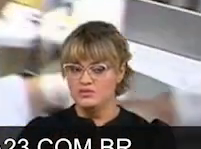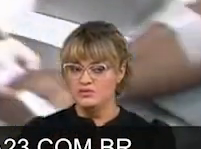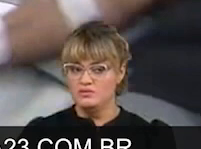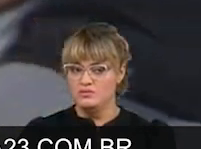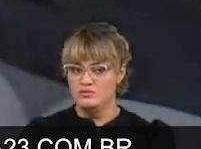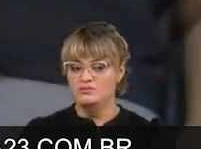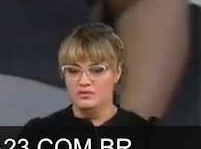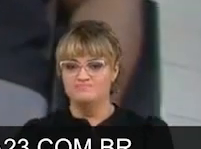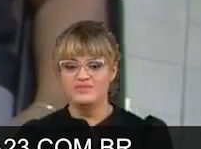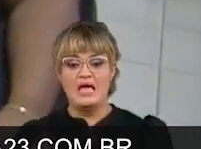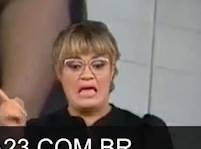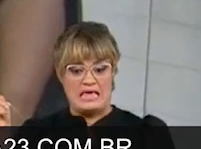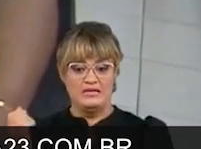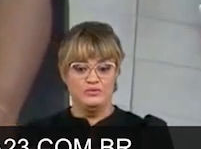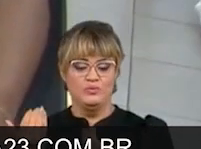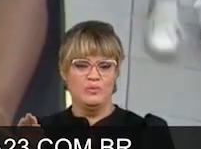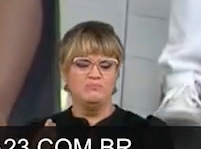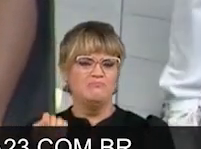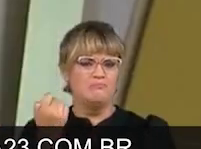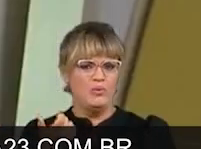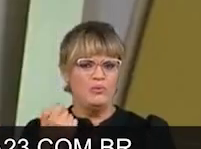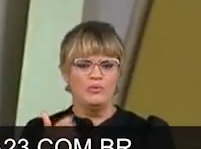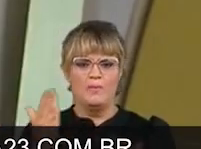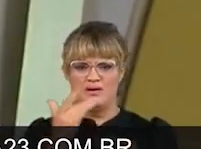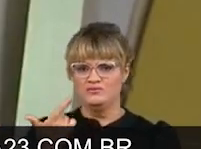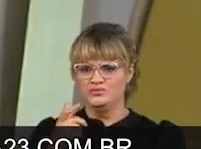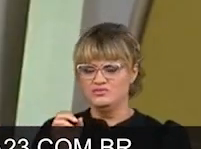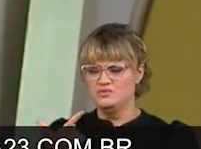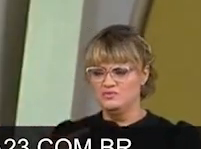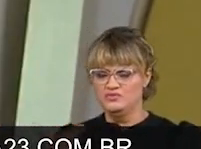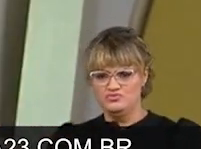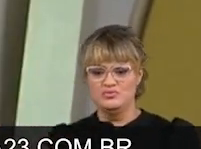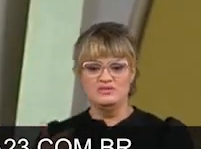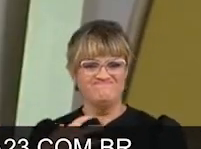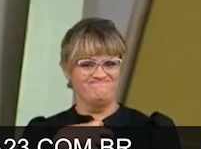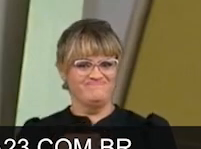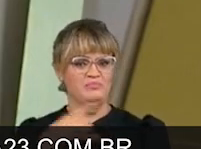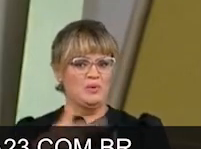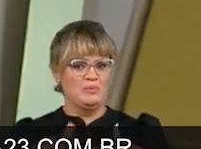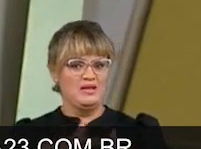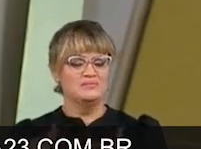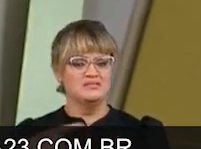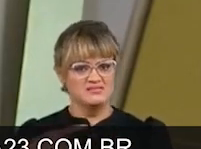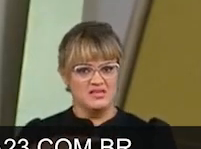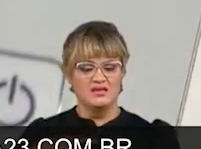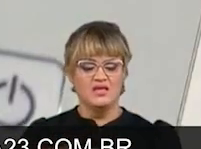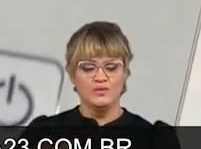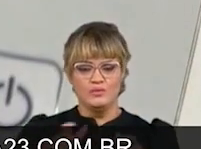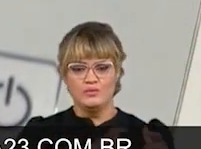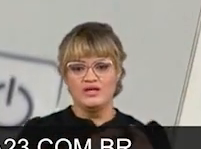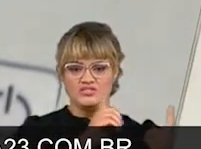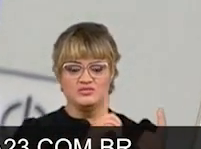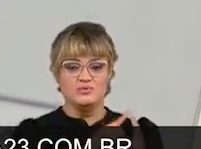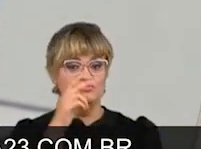mil bolsas de sangue a menos do que no mesmo período de 2021. O impacto é sentido principalmente em unidades de atendimento de